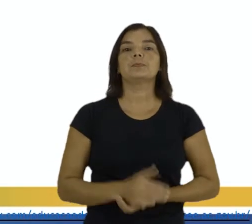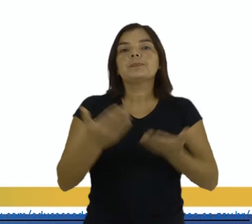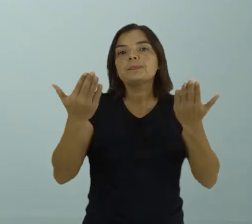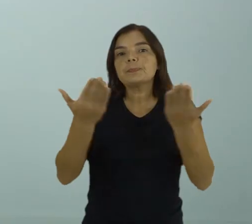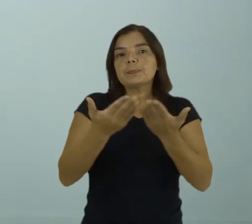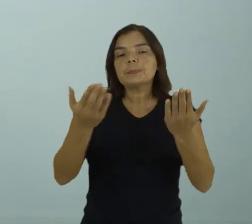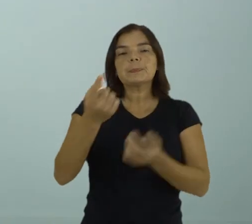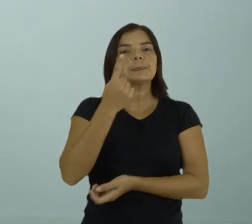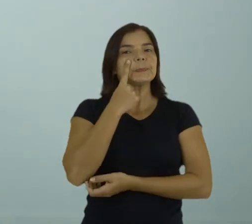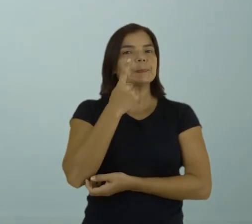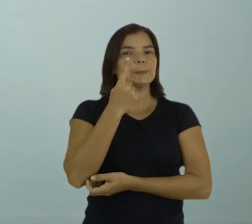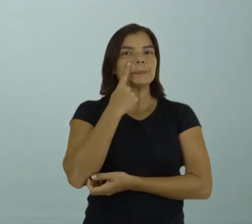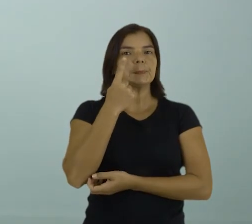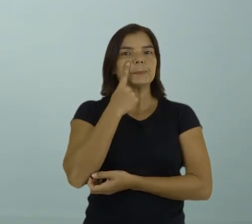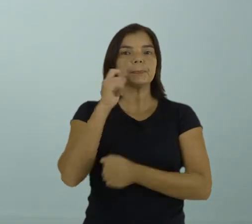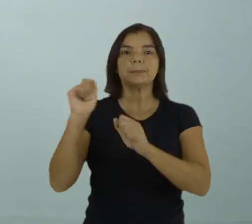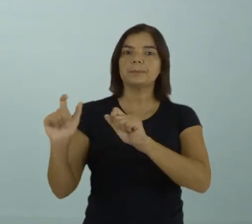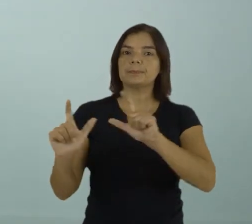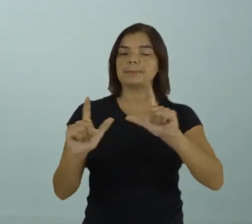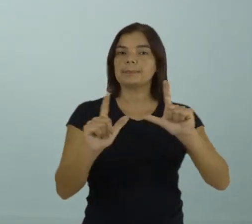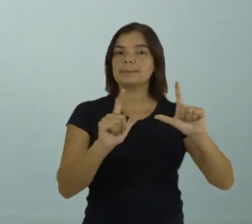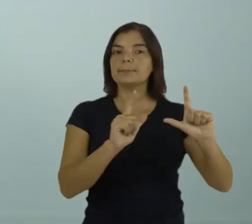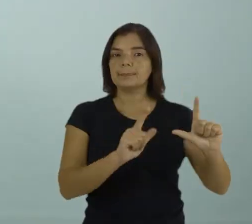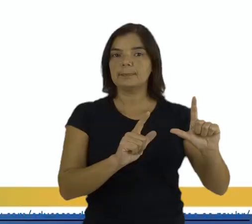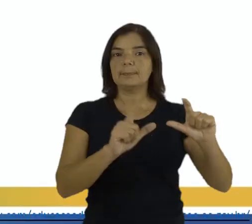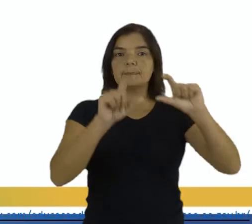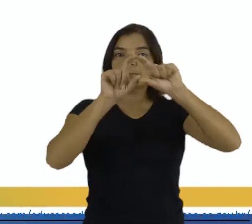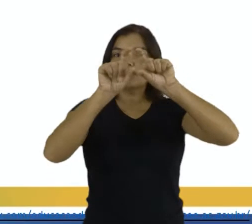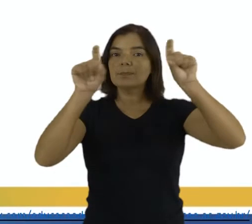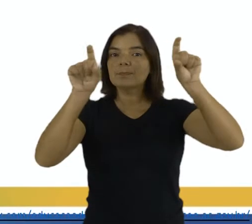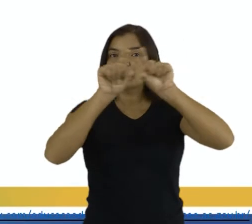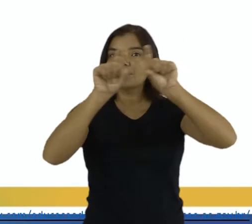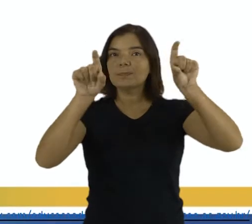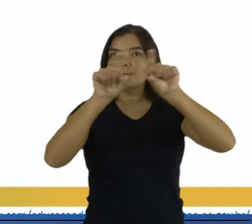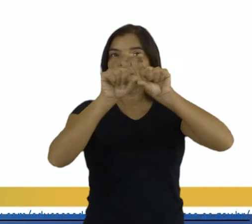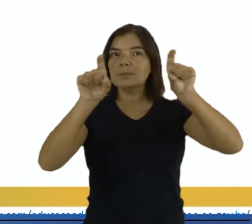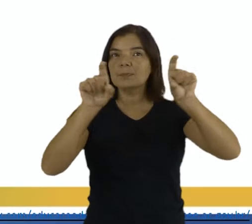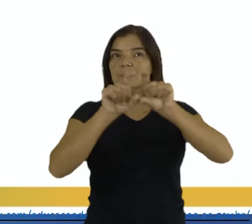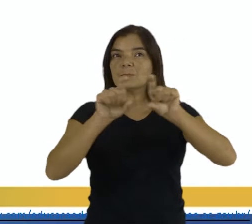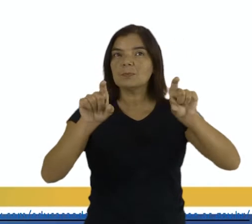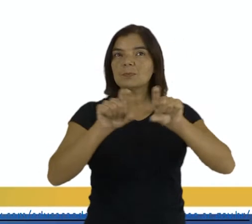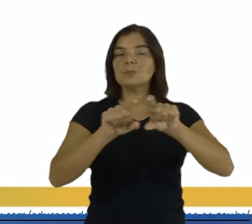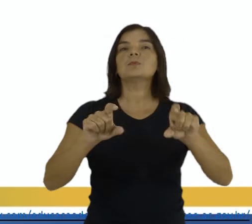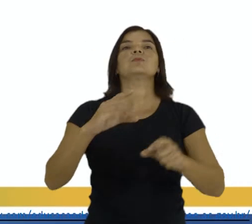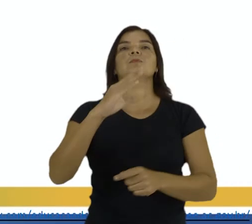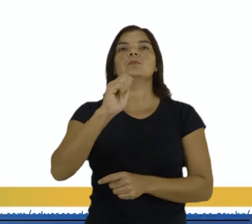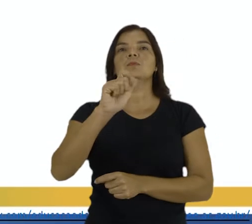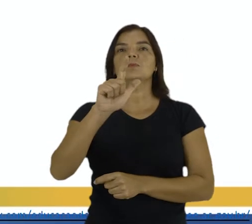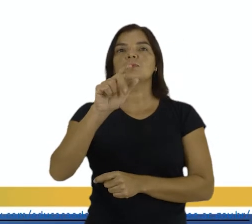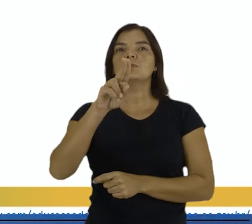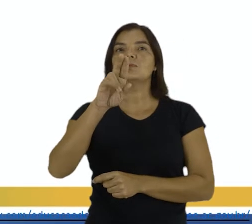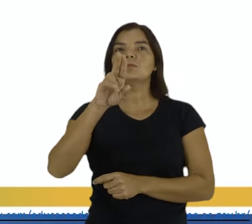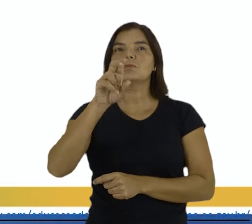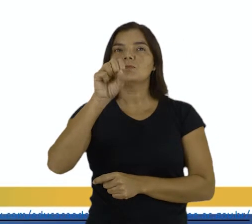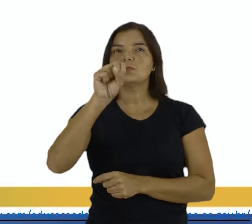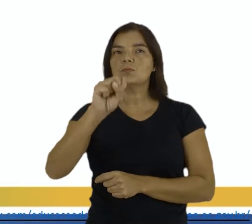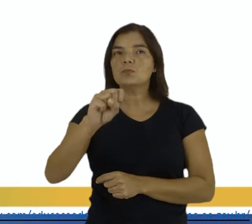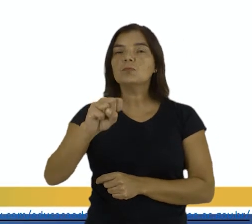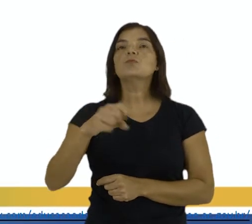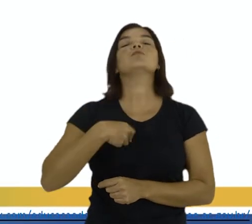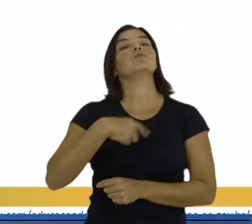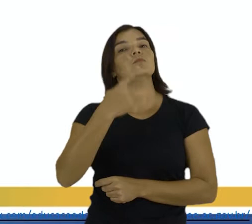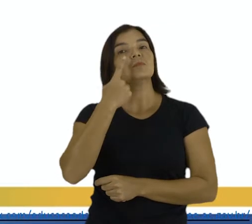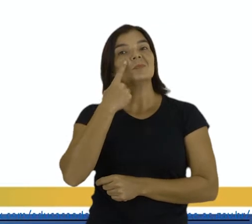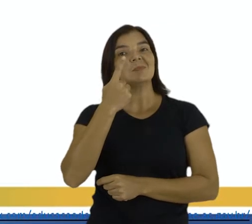Agora, dê uma olhadinha nessa tirinha de Caos, onde ele vai aproveitar o poema de Gonçalves